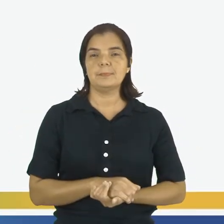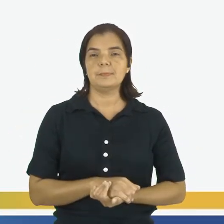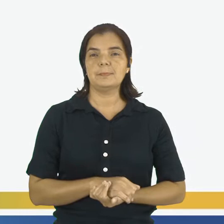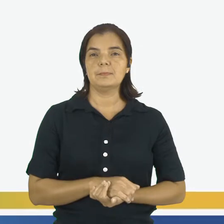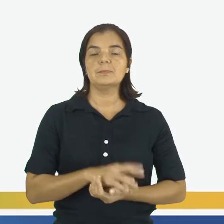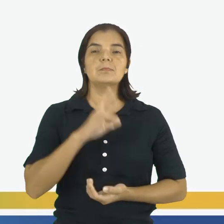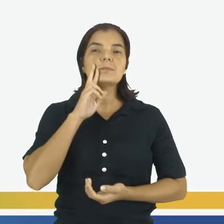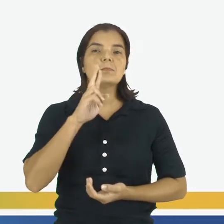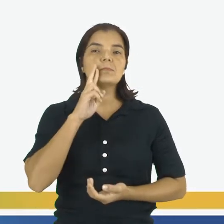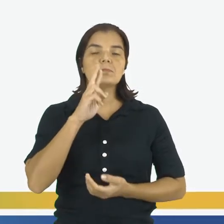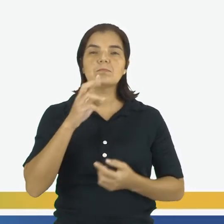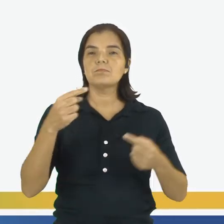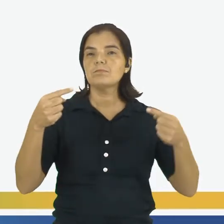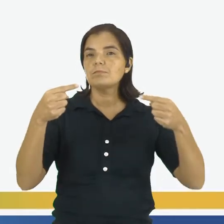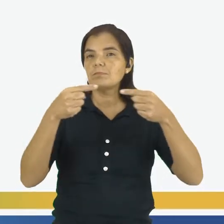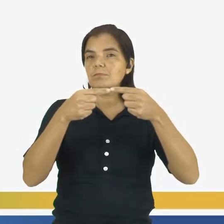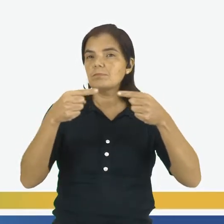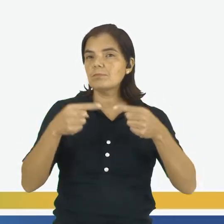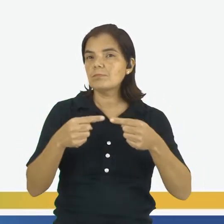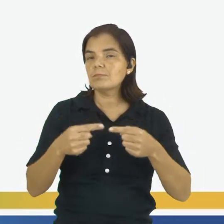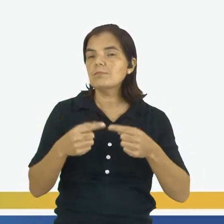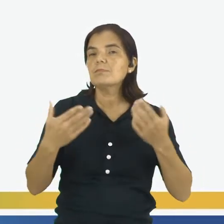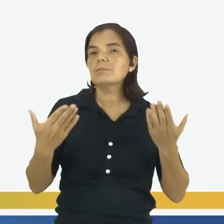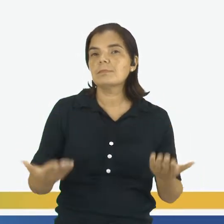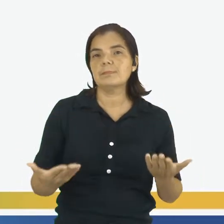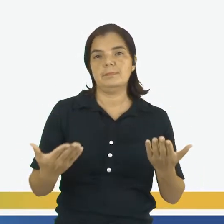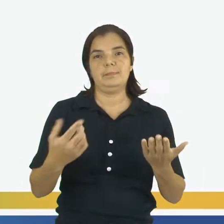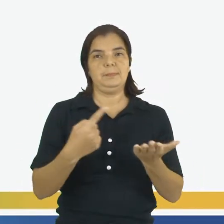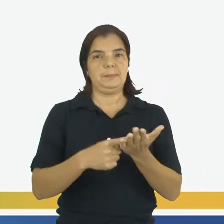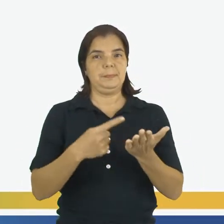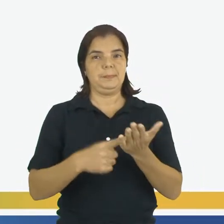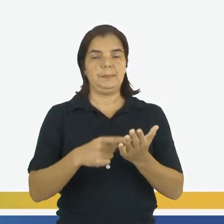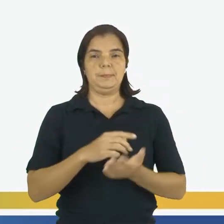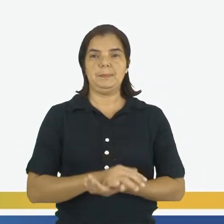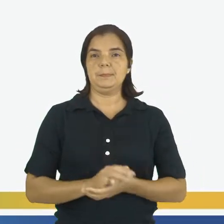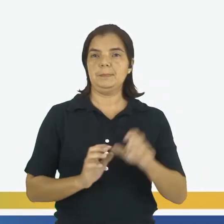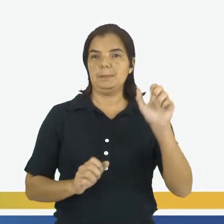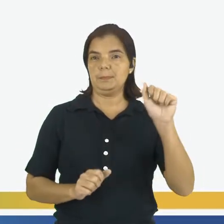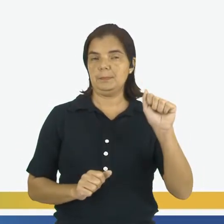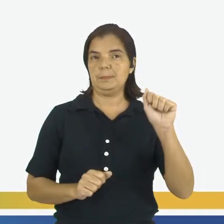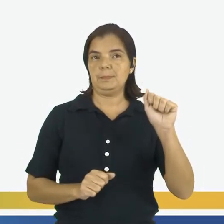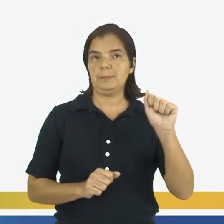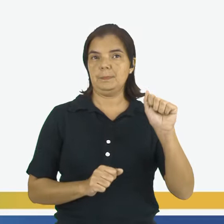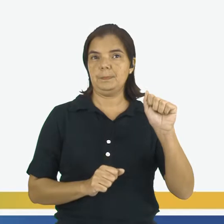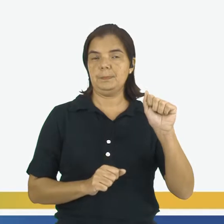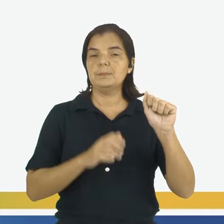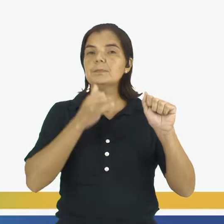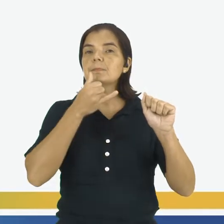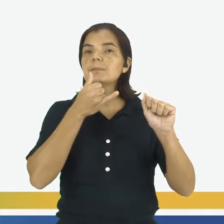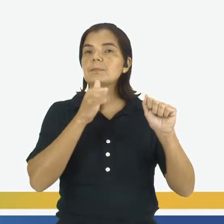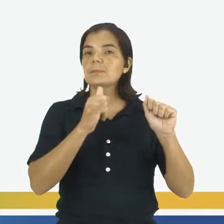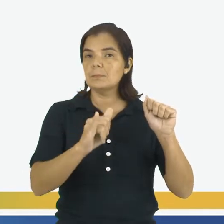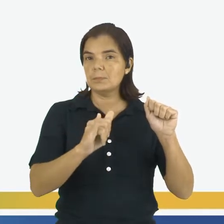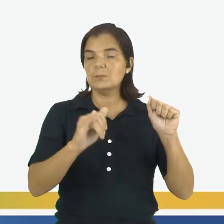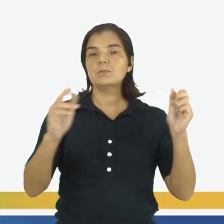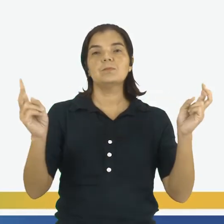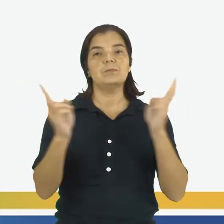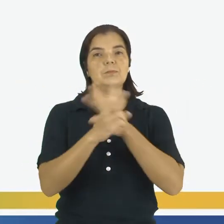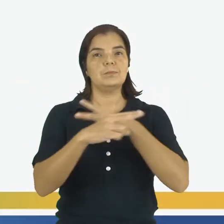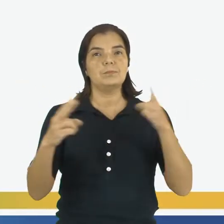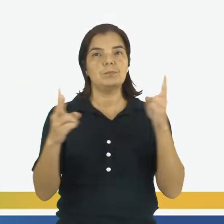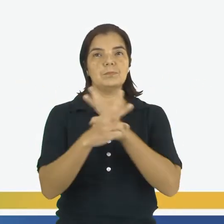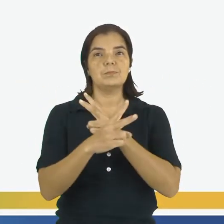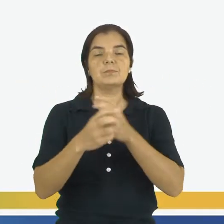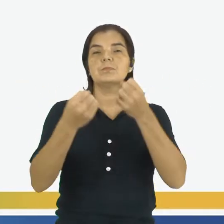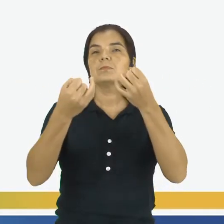qual é a correspondência de cada fonte de energia que nós temos aí na coluna A? Começando com a energia eólica, né? Qual